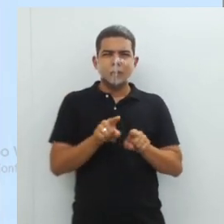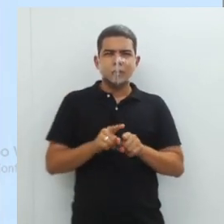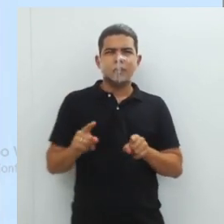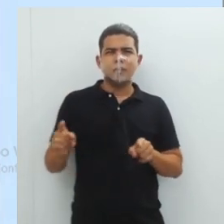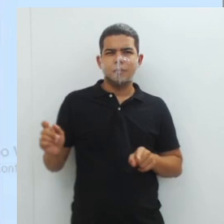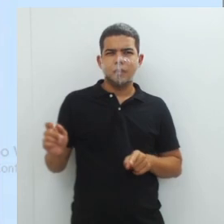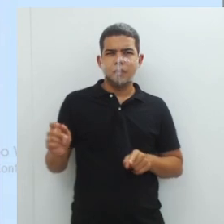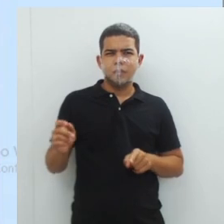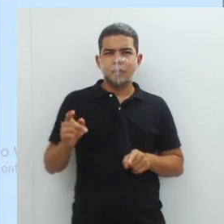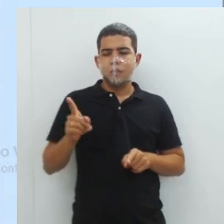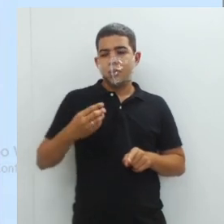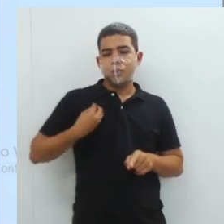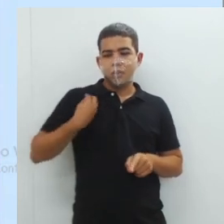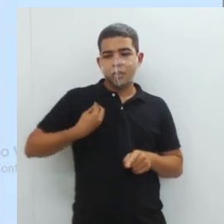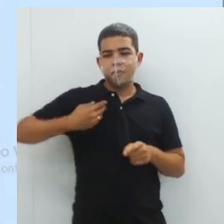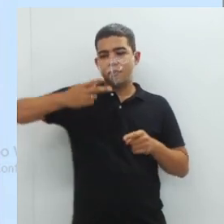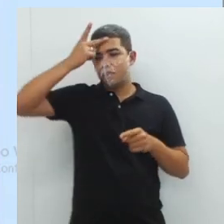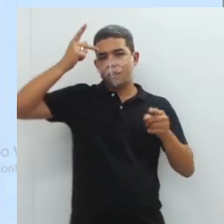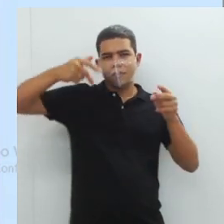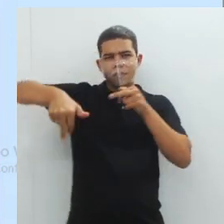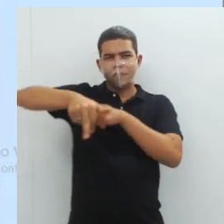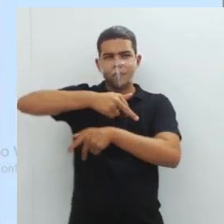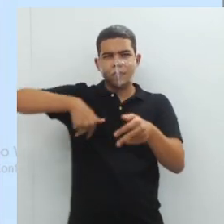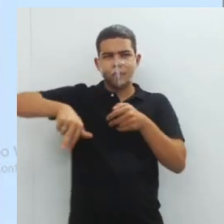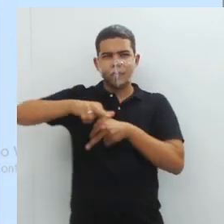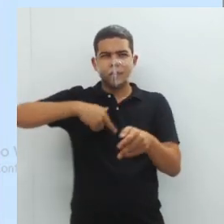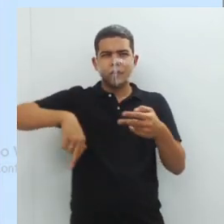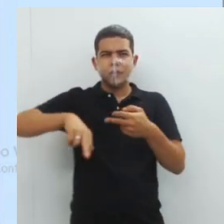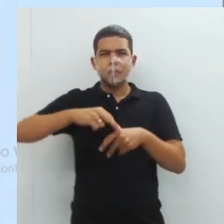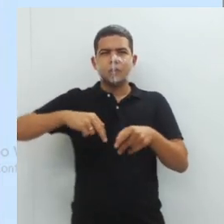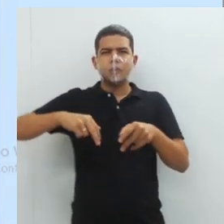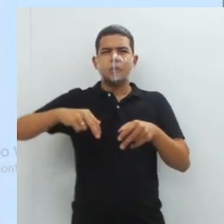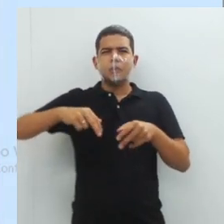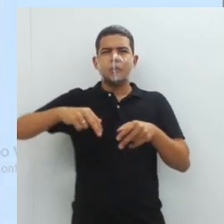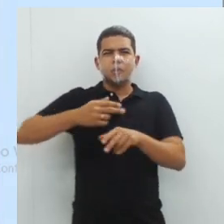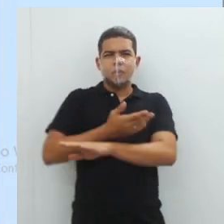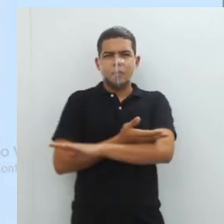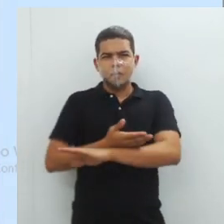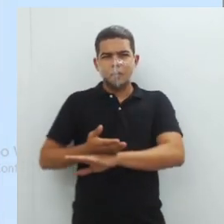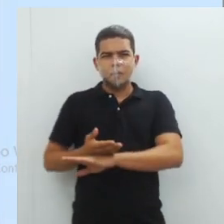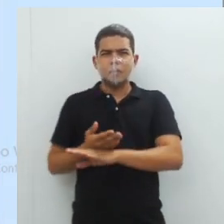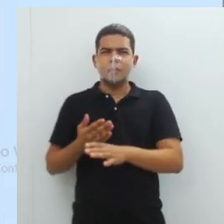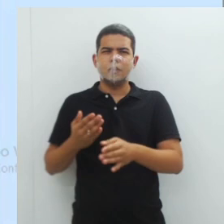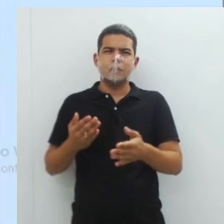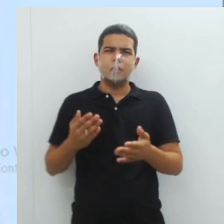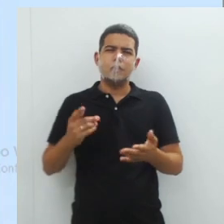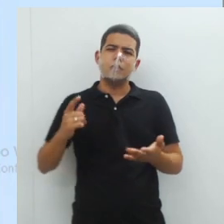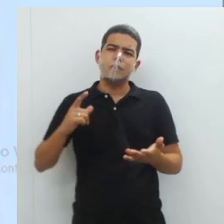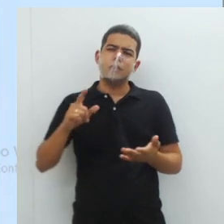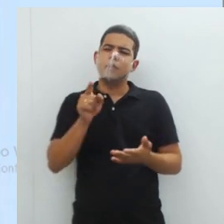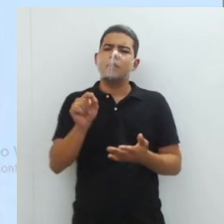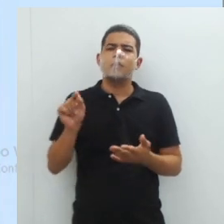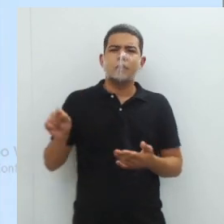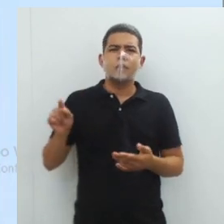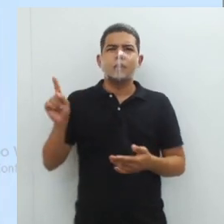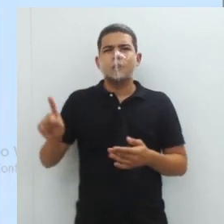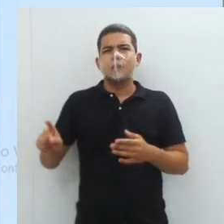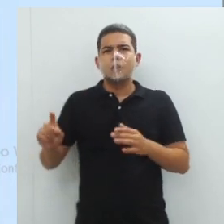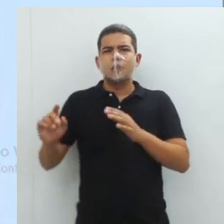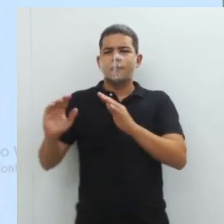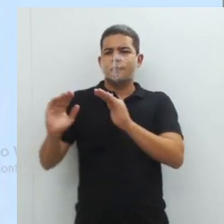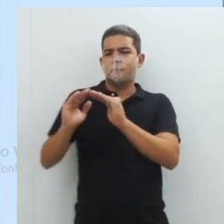vida das populações tradicionais, que providenciam a conservação da caatinga. Populações tradicionais são aquelas comunidades que já